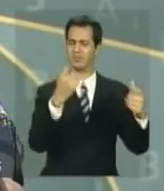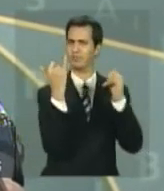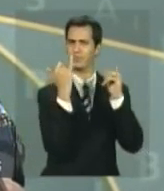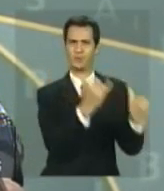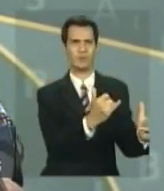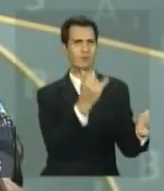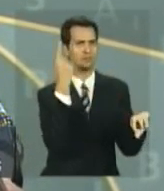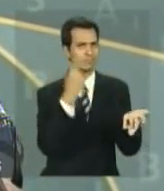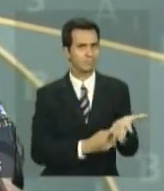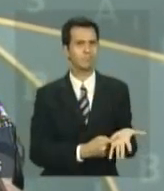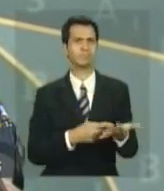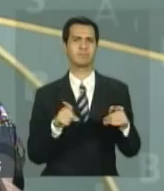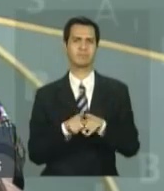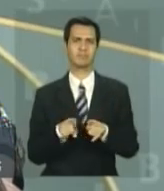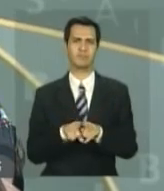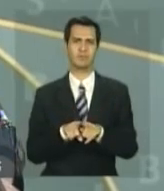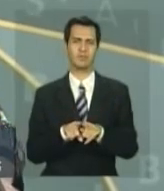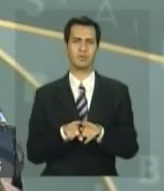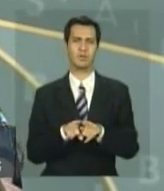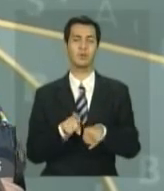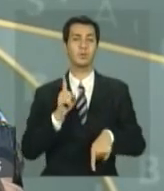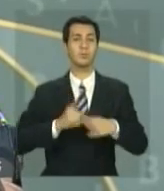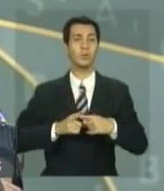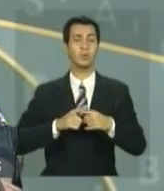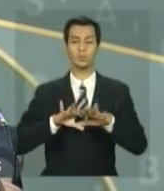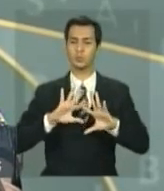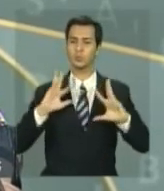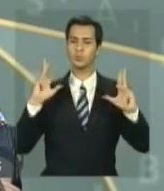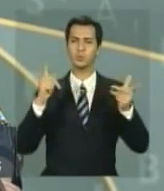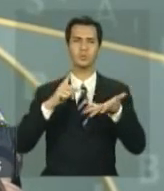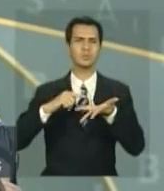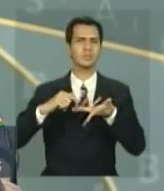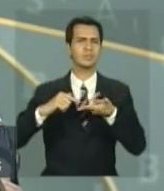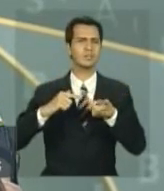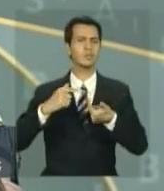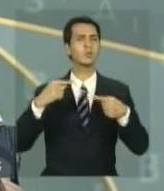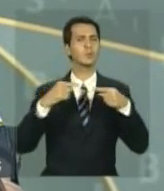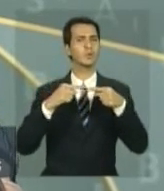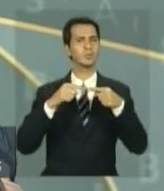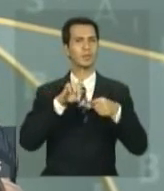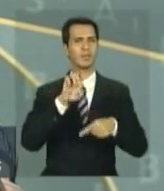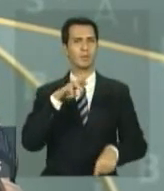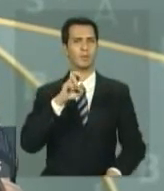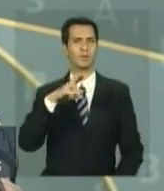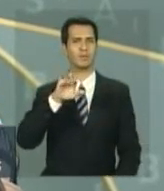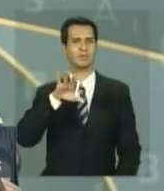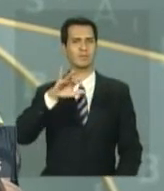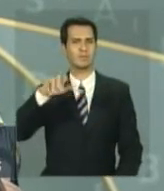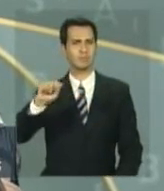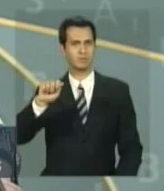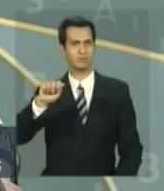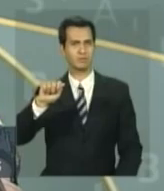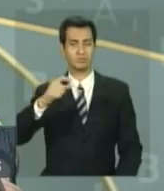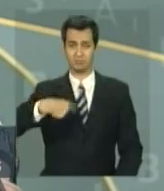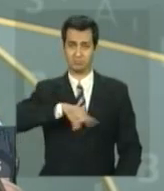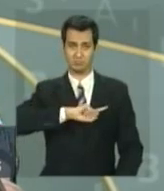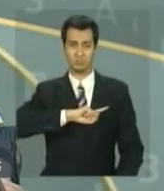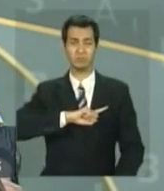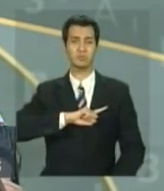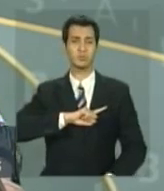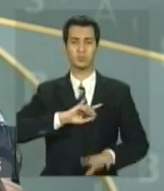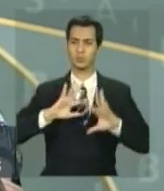na realidade, compromissos com a nossa democracia. Nós construímos, todos